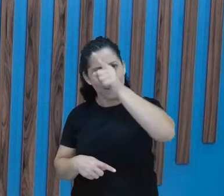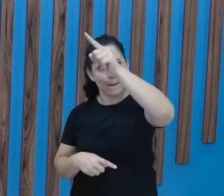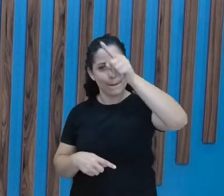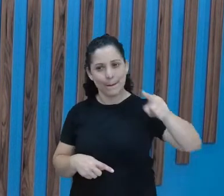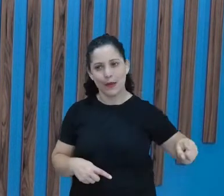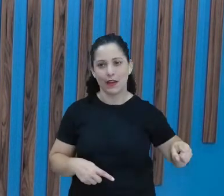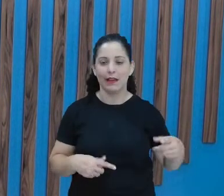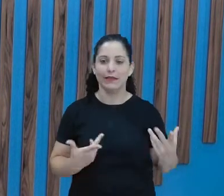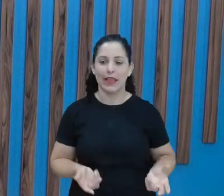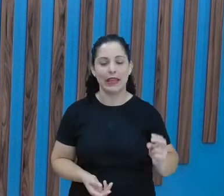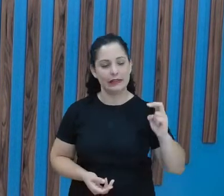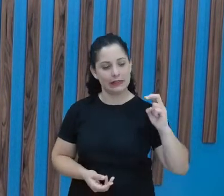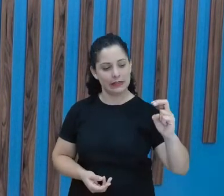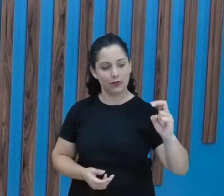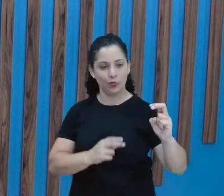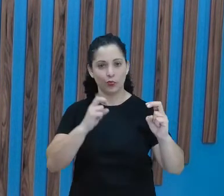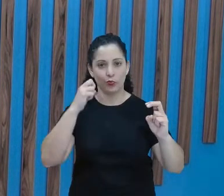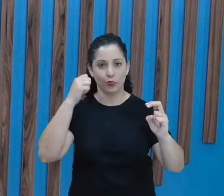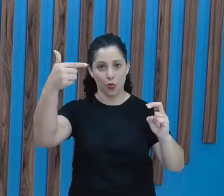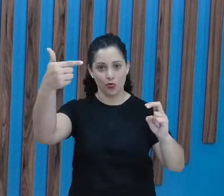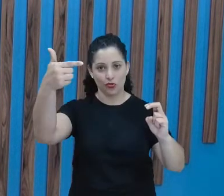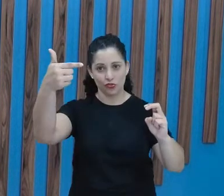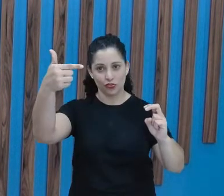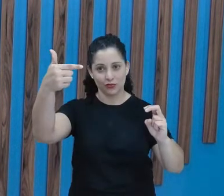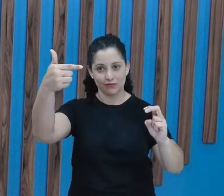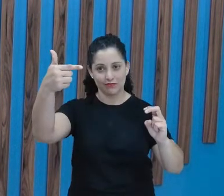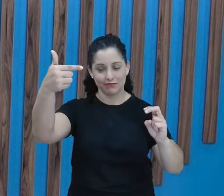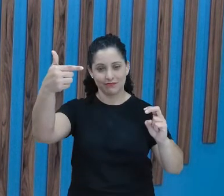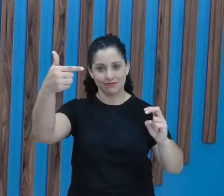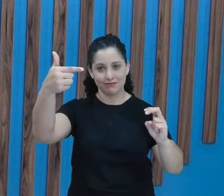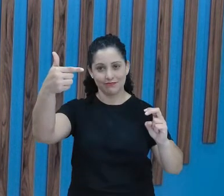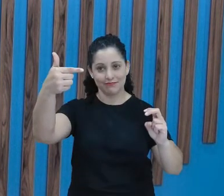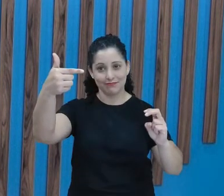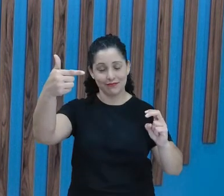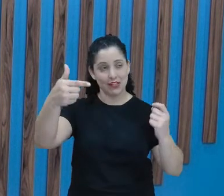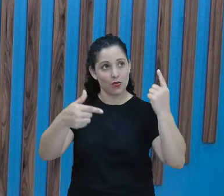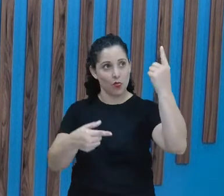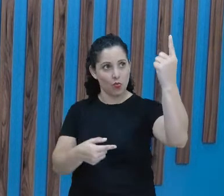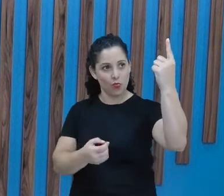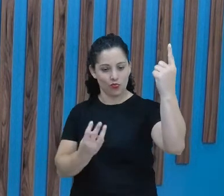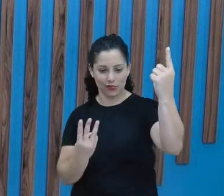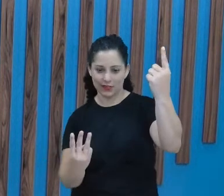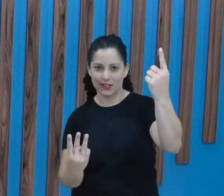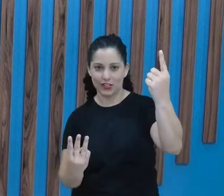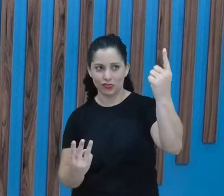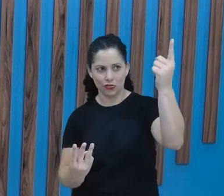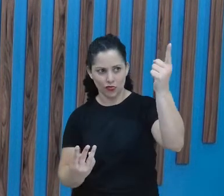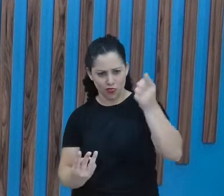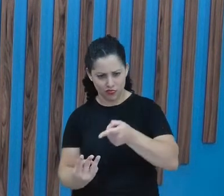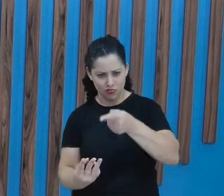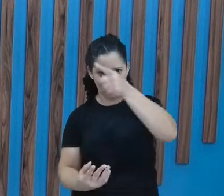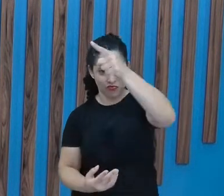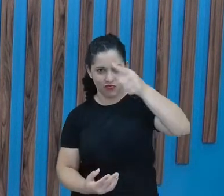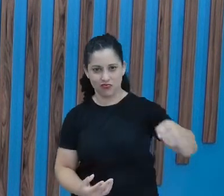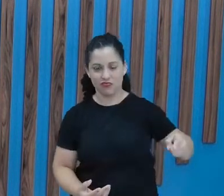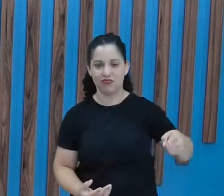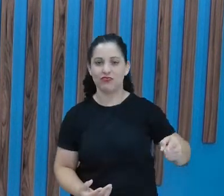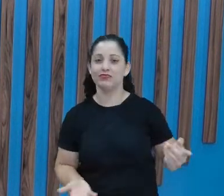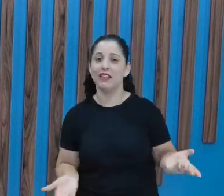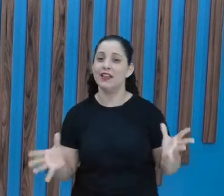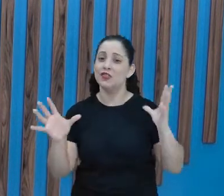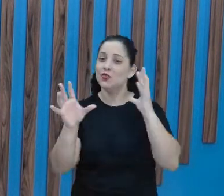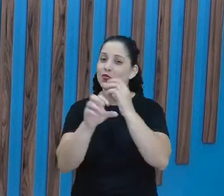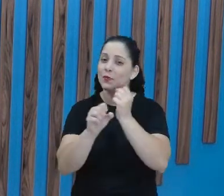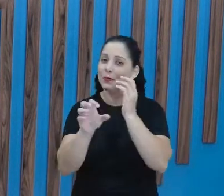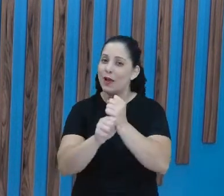Esse multiplica com esse, mais esse multiplicado com esse. E aí você vai somar, e essa